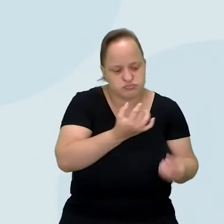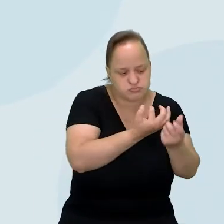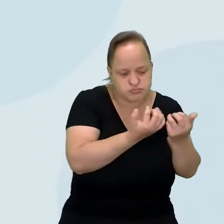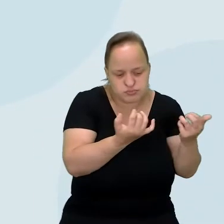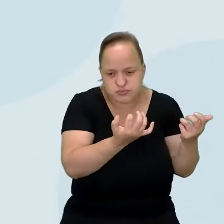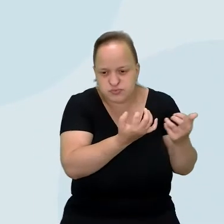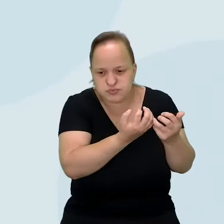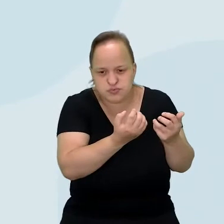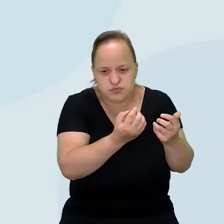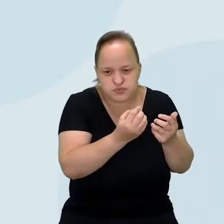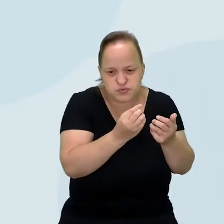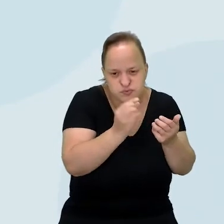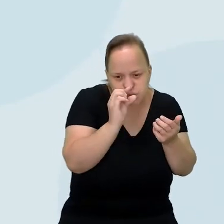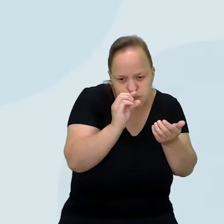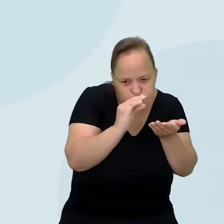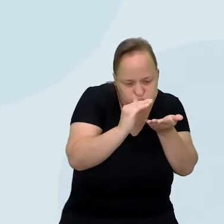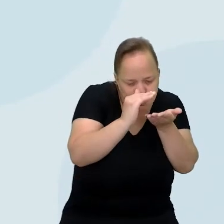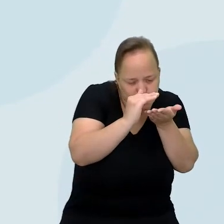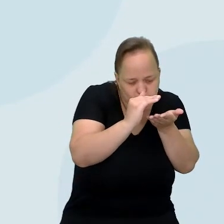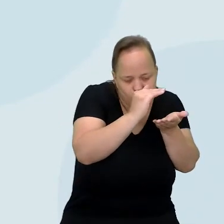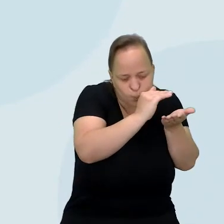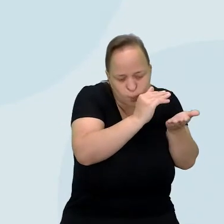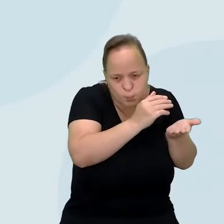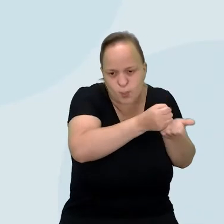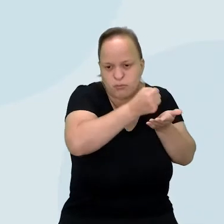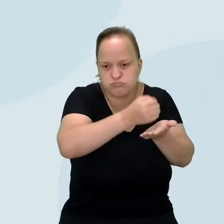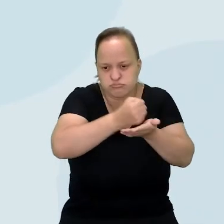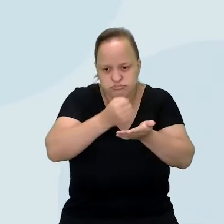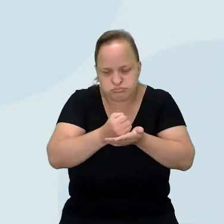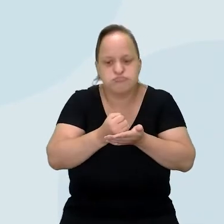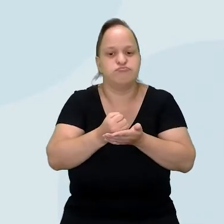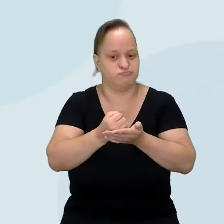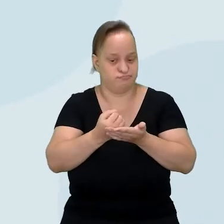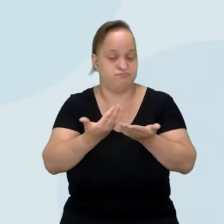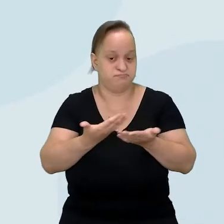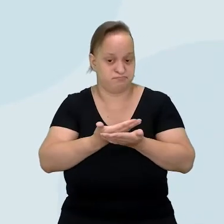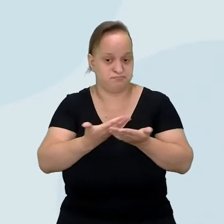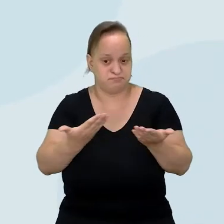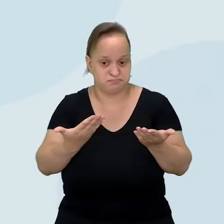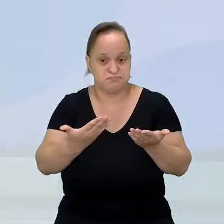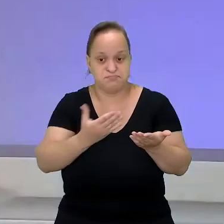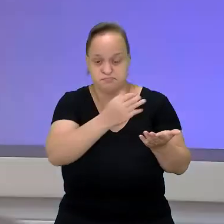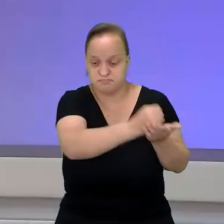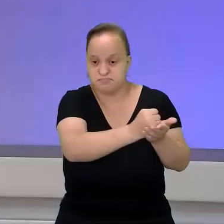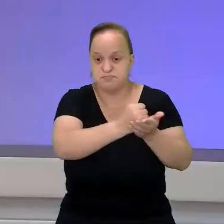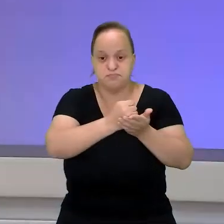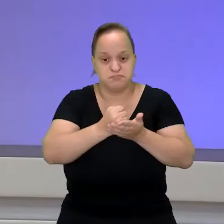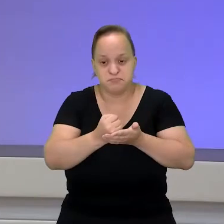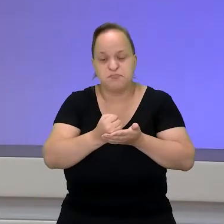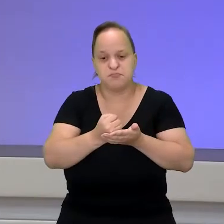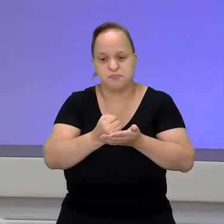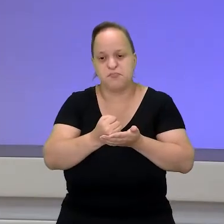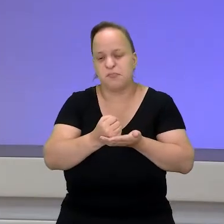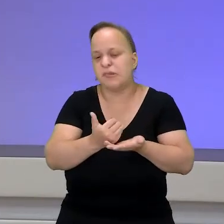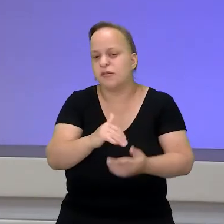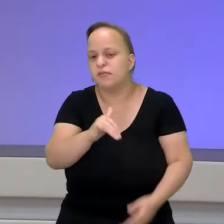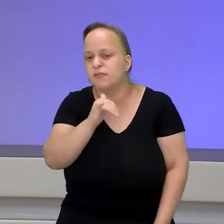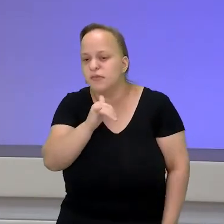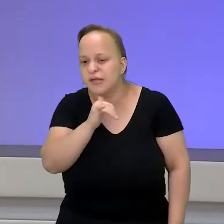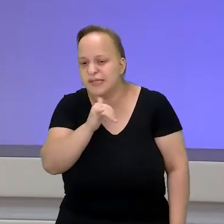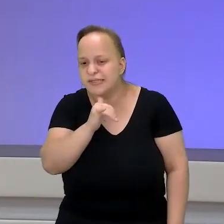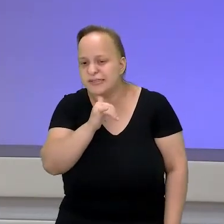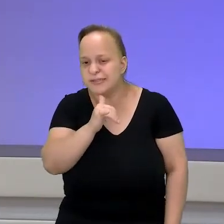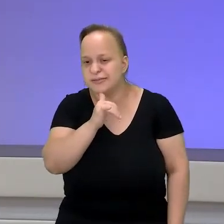mais tenras dos dendezeiros ou de carnaúba, tá certo? Então, aí a gente trouxe aí um excerto,